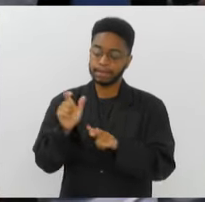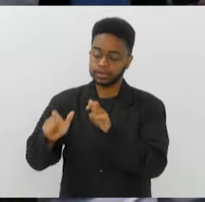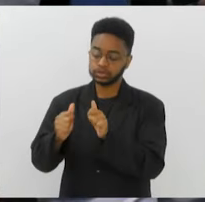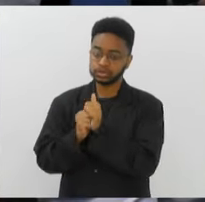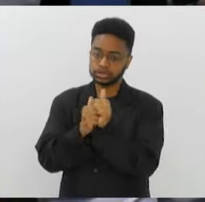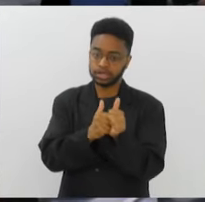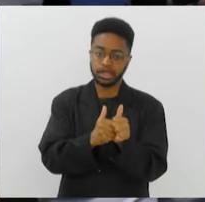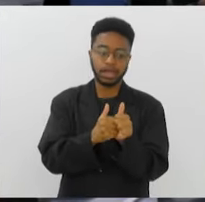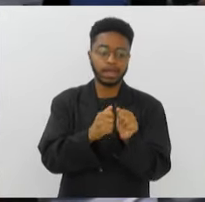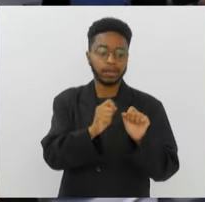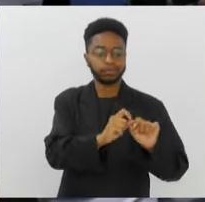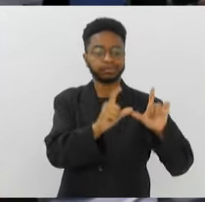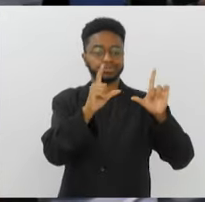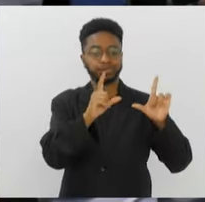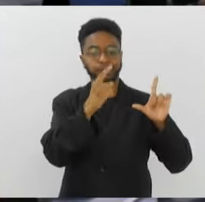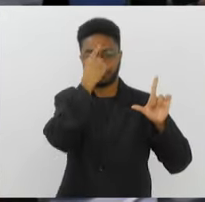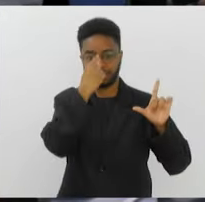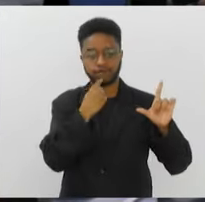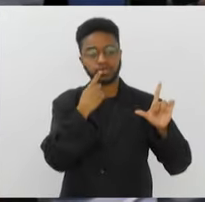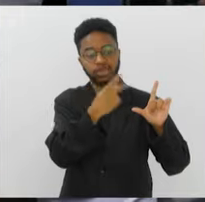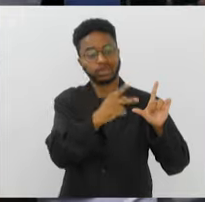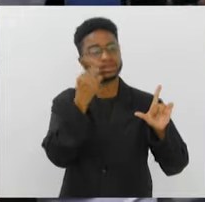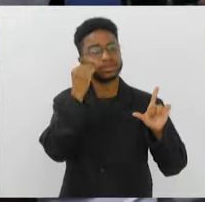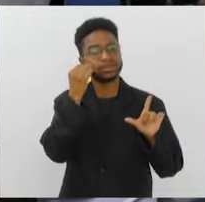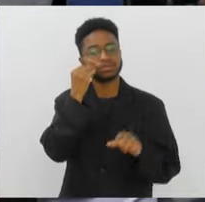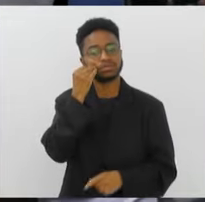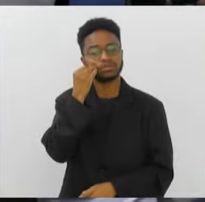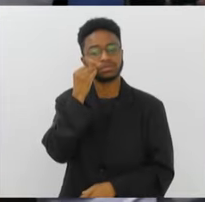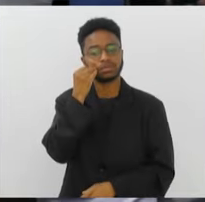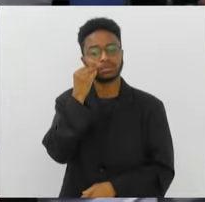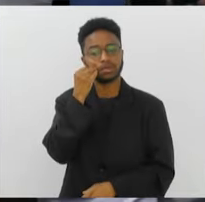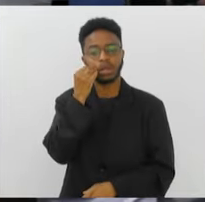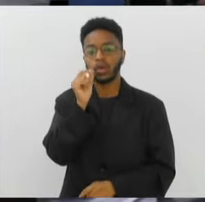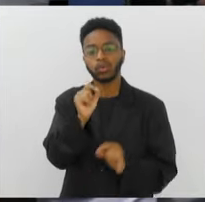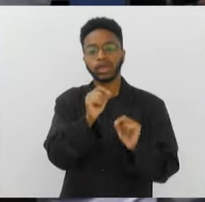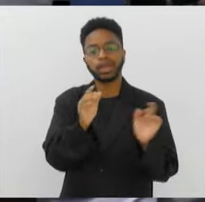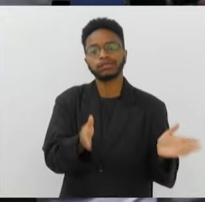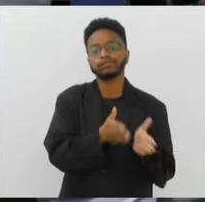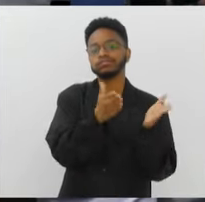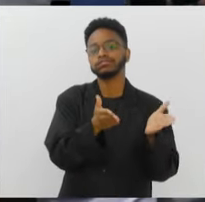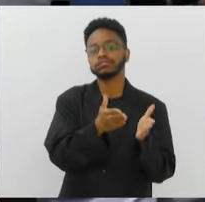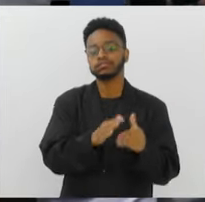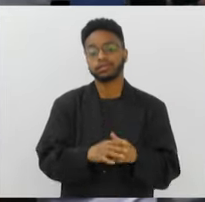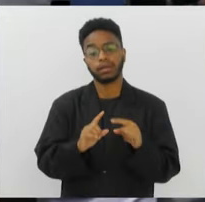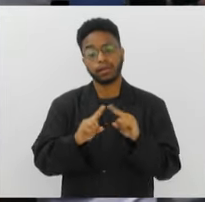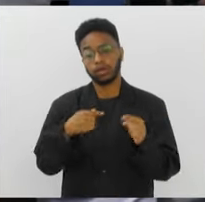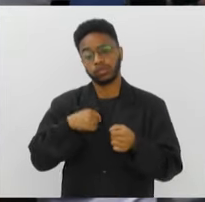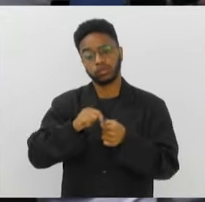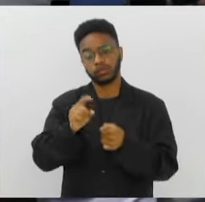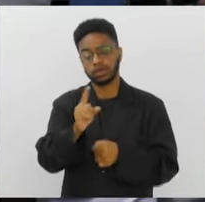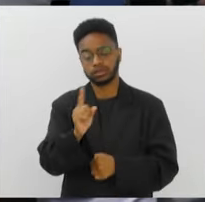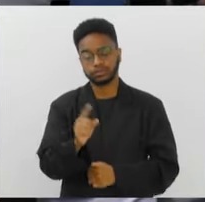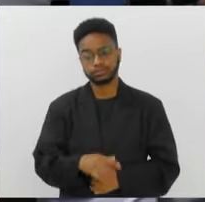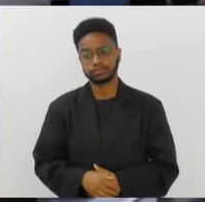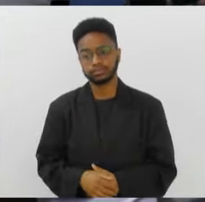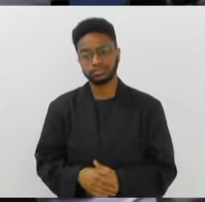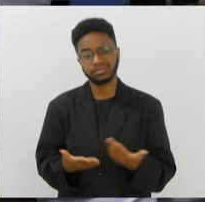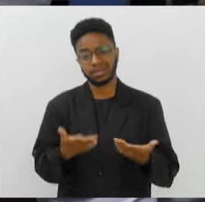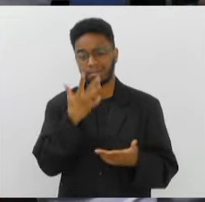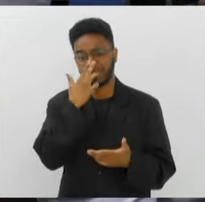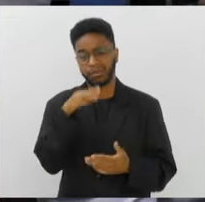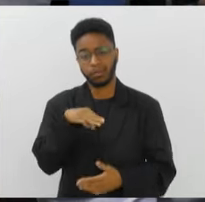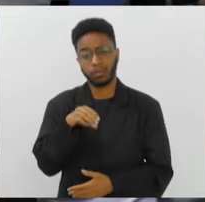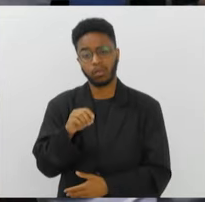olham a página dele, né, para ele poder ganhar um pouquinho de engajamento. Só que eu não vou dar essa moral para um